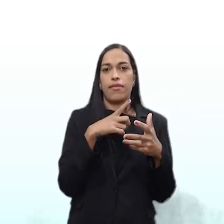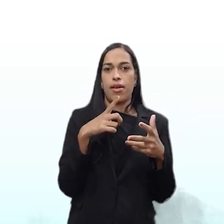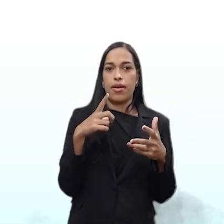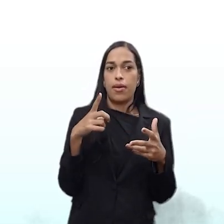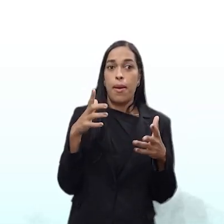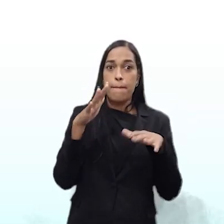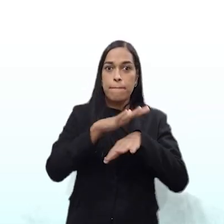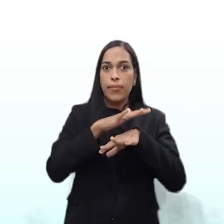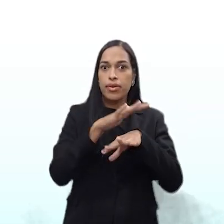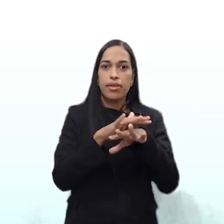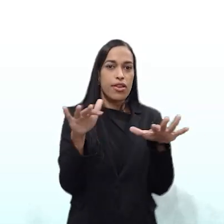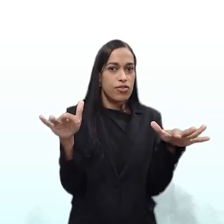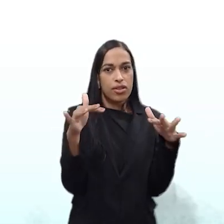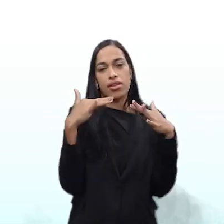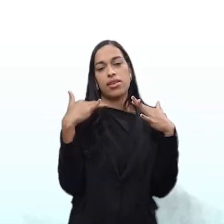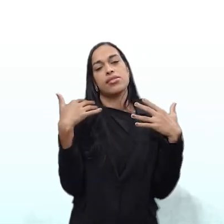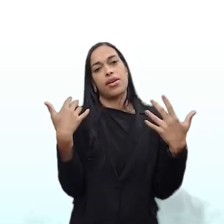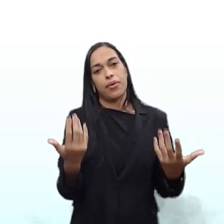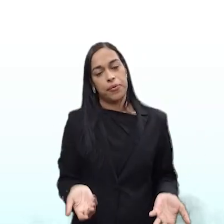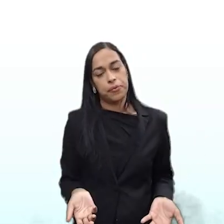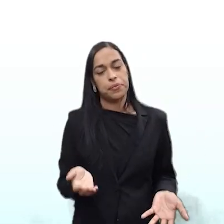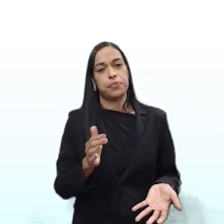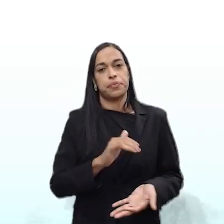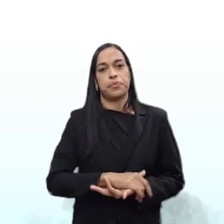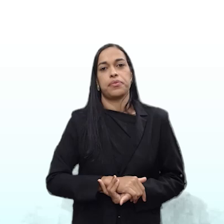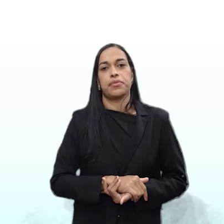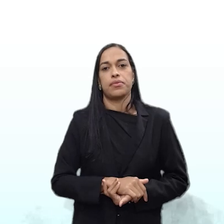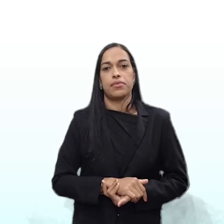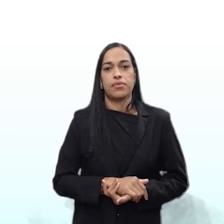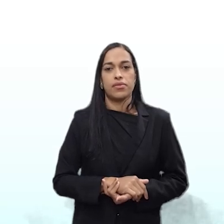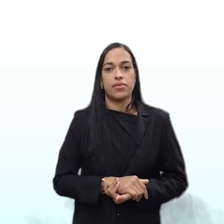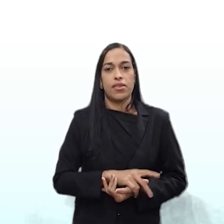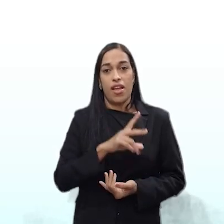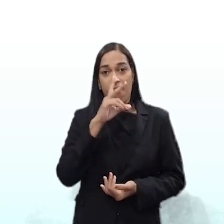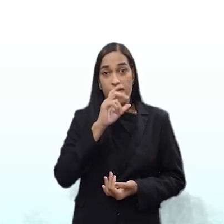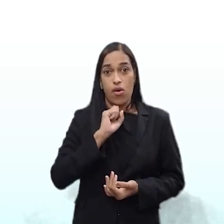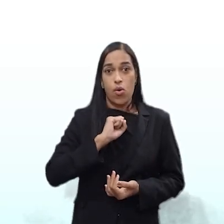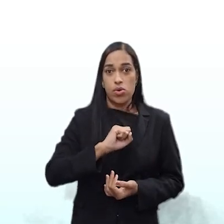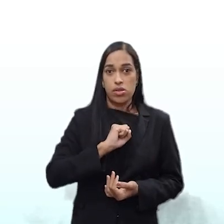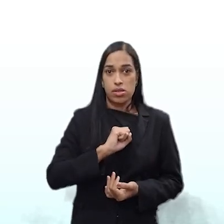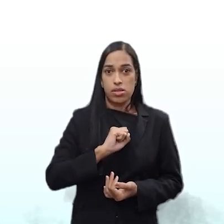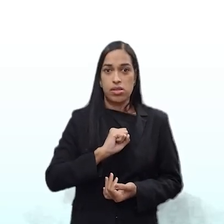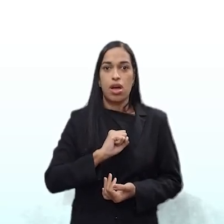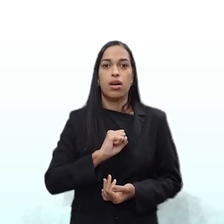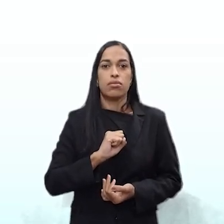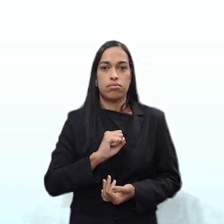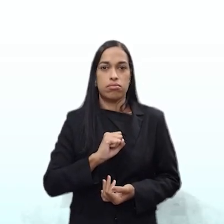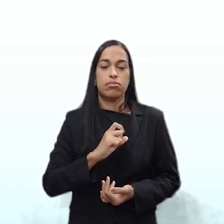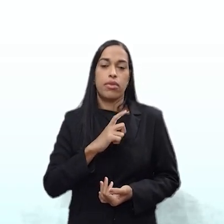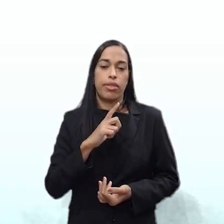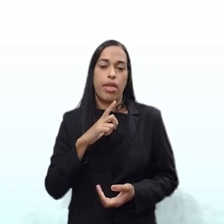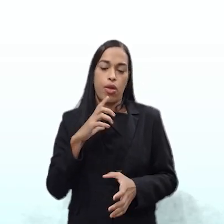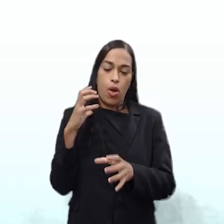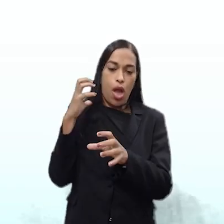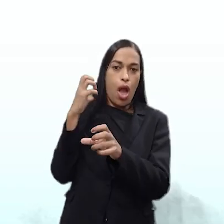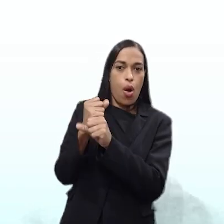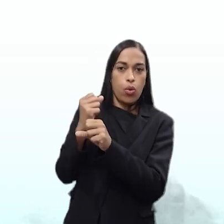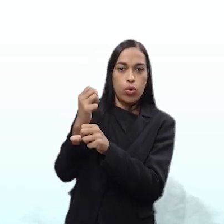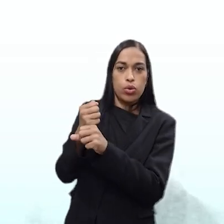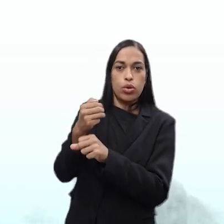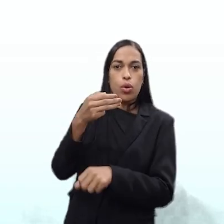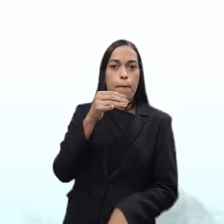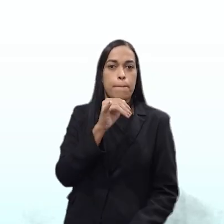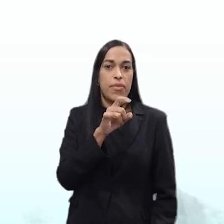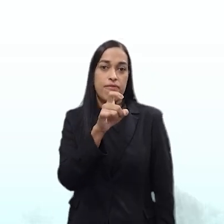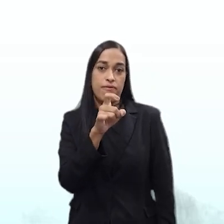muita atenção. Olha para mim, olha para mim, olha para mim. Ah, beleza. Veja só. A força de atrito, você está vendo aí que tem essa equação. Mi vezes a